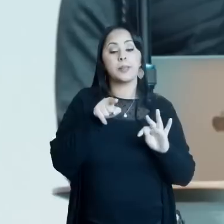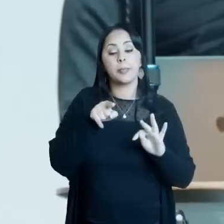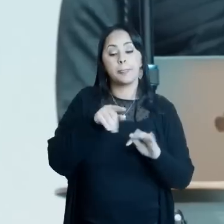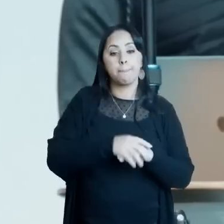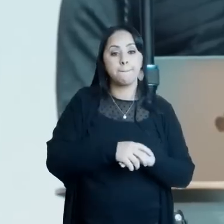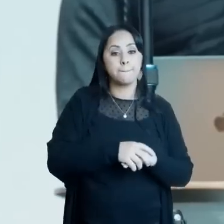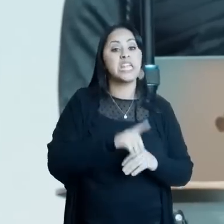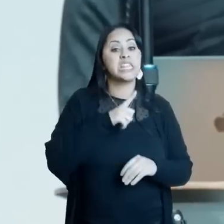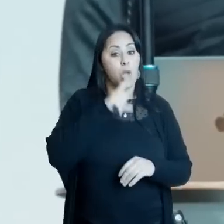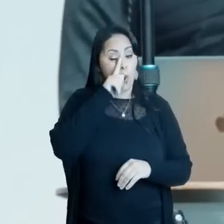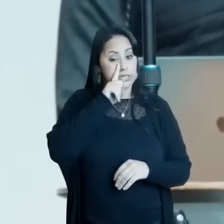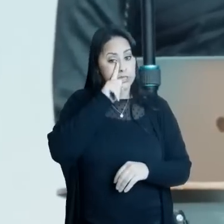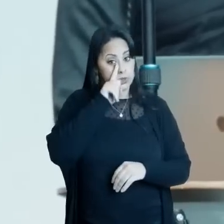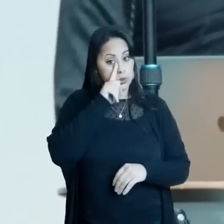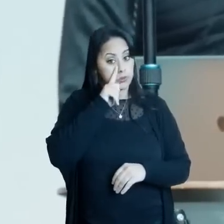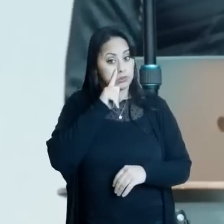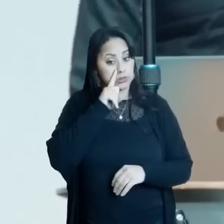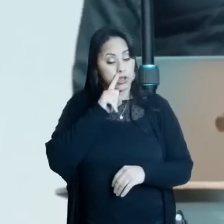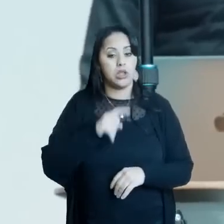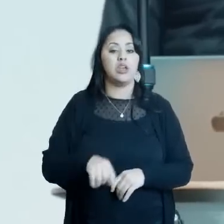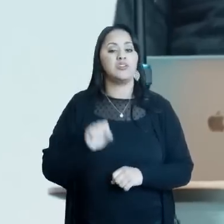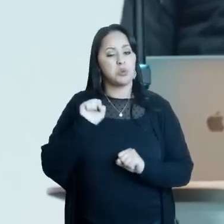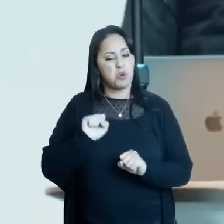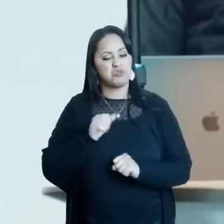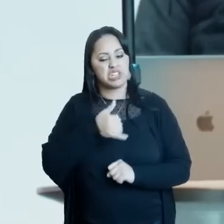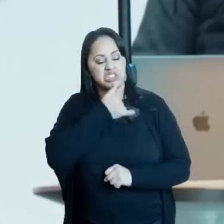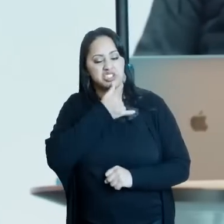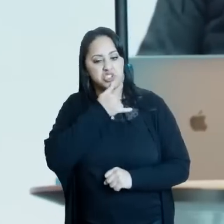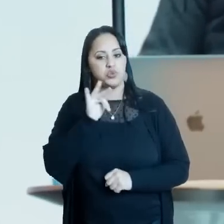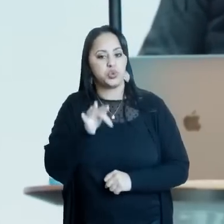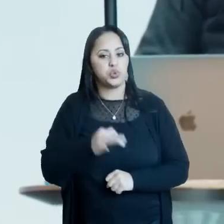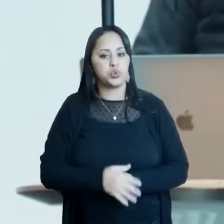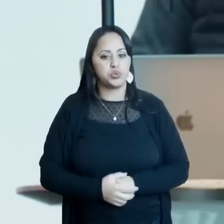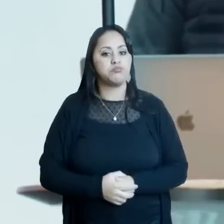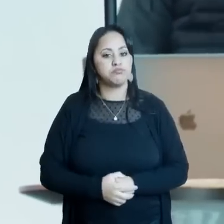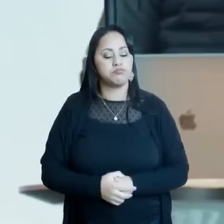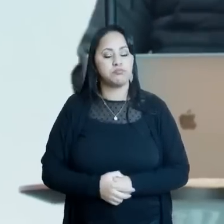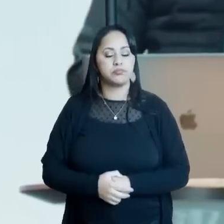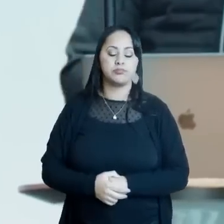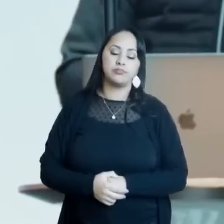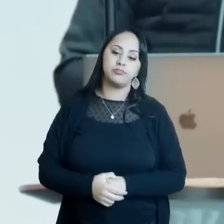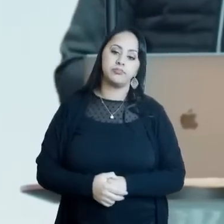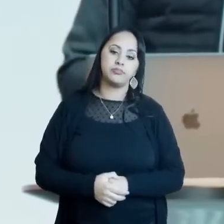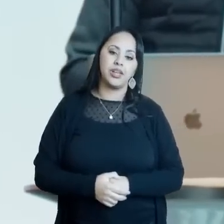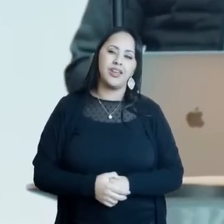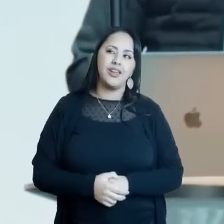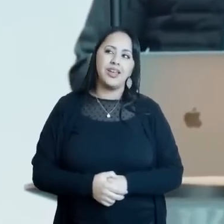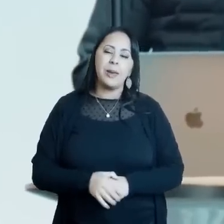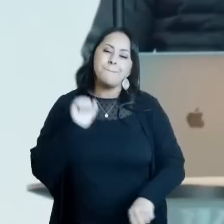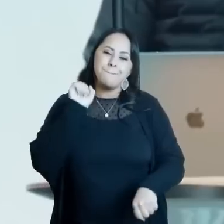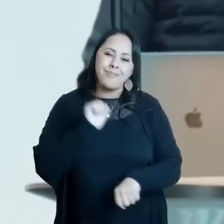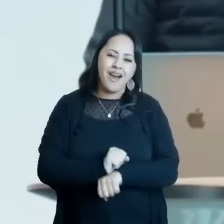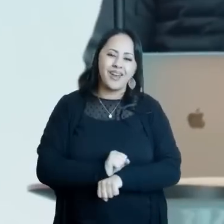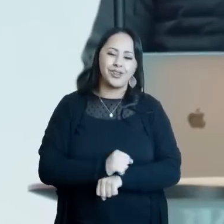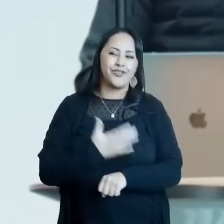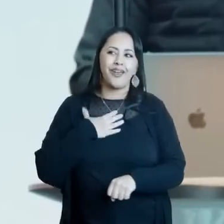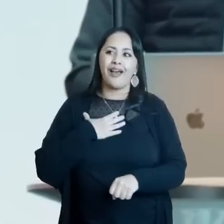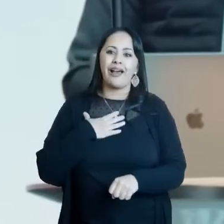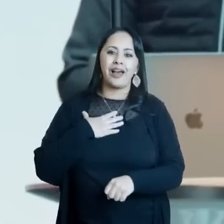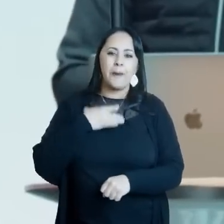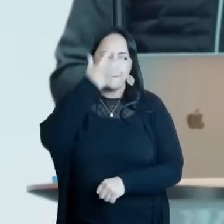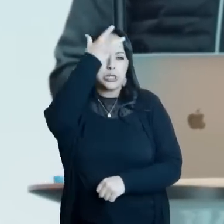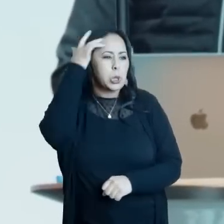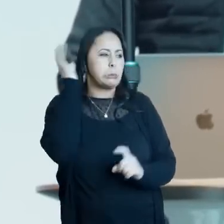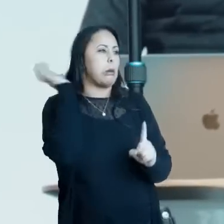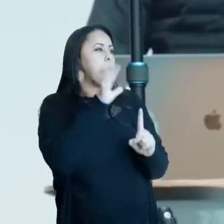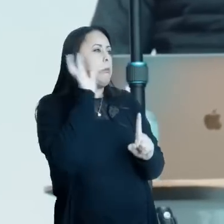você corre muito risco e você pode se frustrar e você pode dar errado. E outra coisa, para de ir em pilha de pessoa que fala assim,